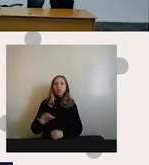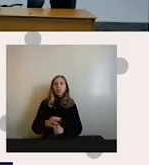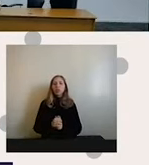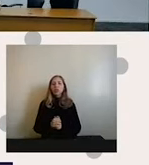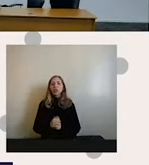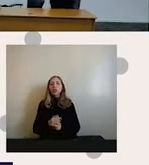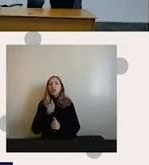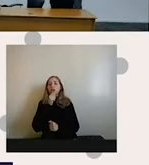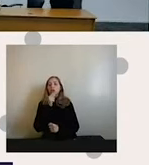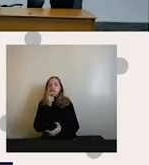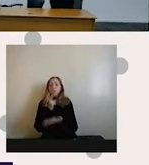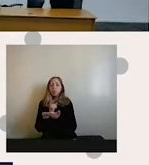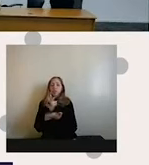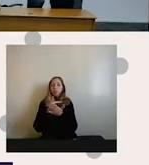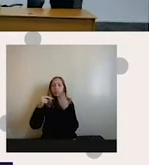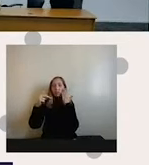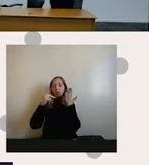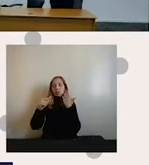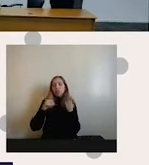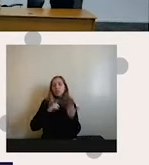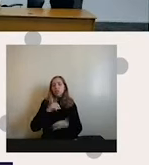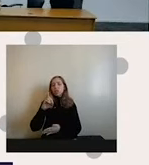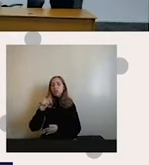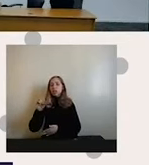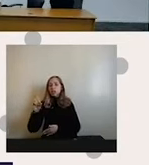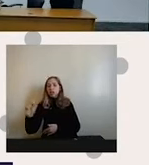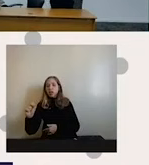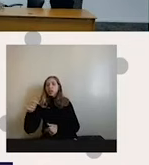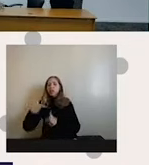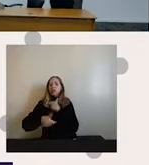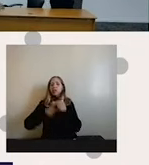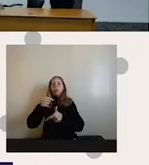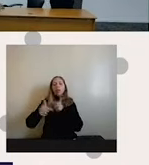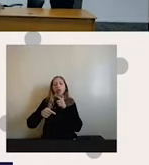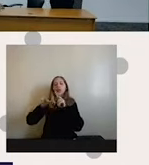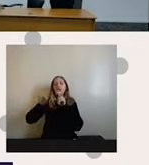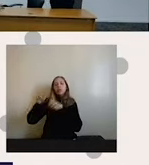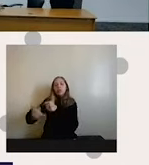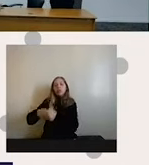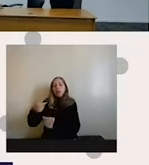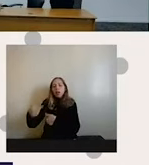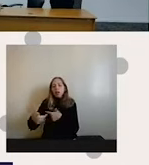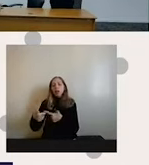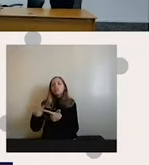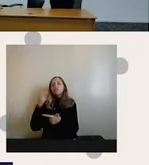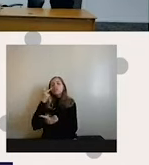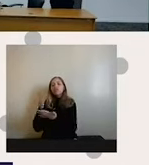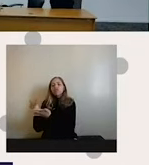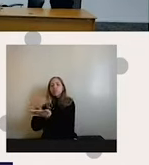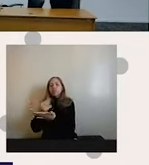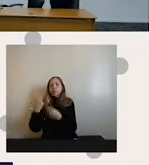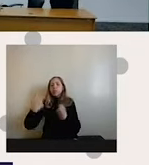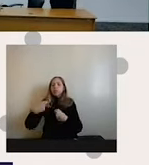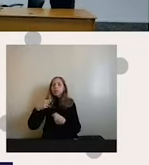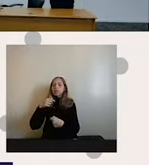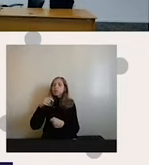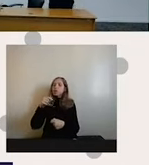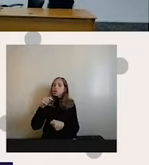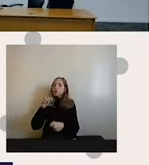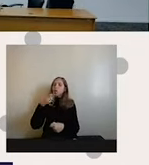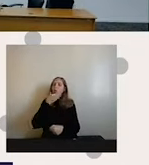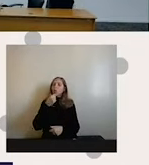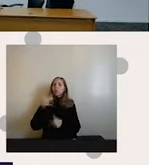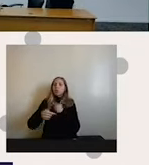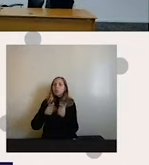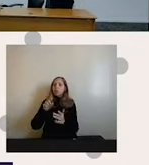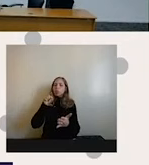ter dados do trabalho, ele precisa que o trabalhador reporte. E nem sempre o trabalhador reporta.